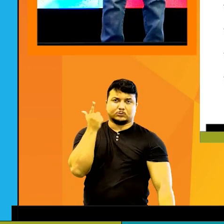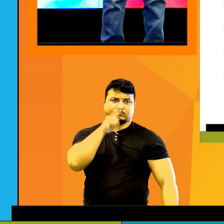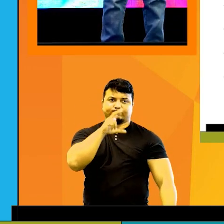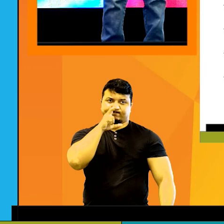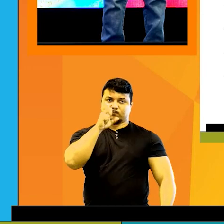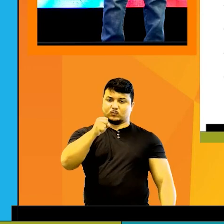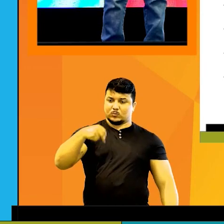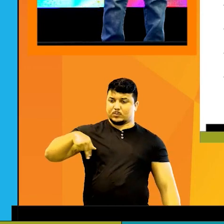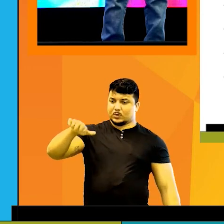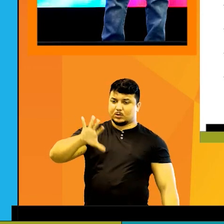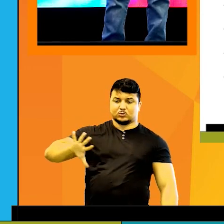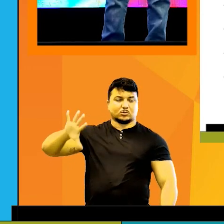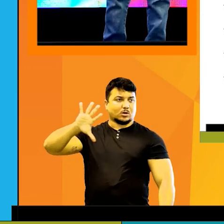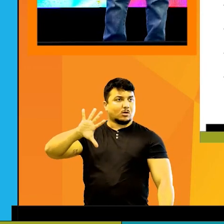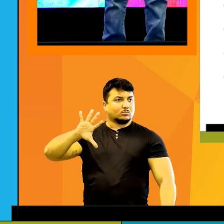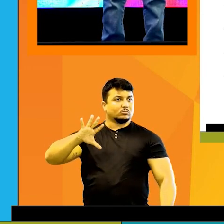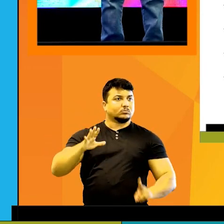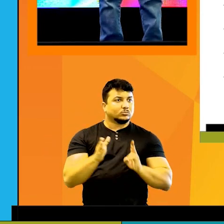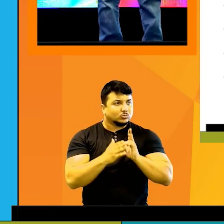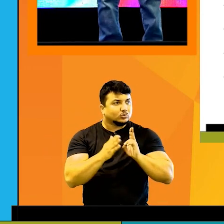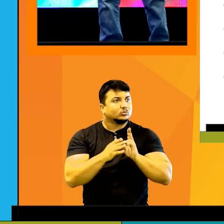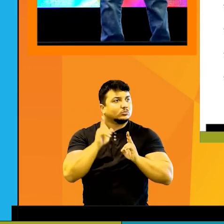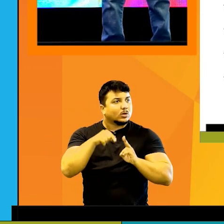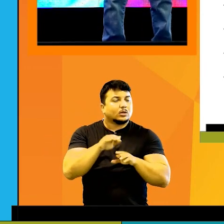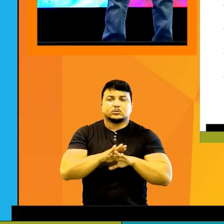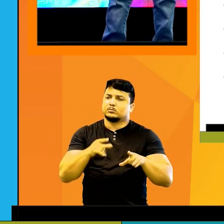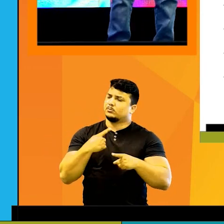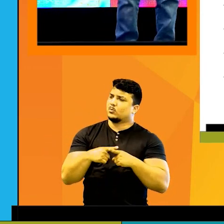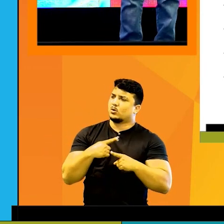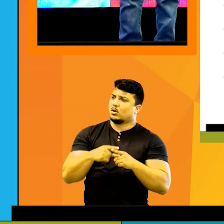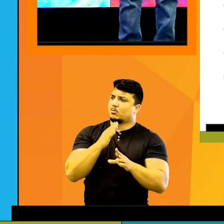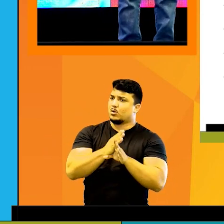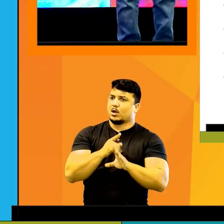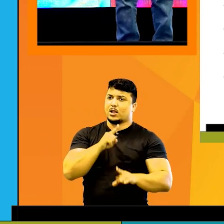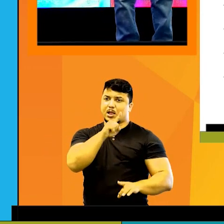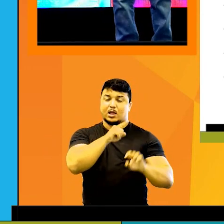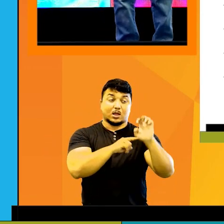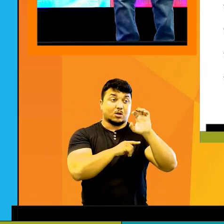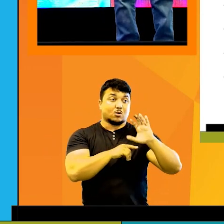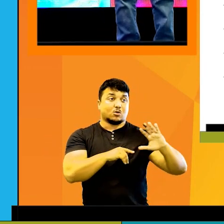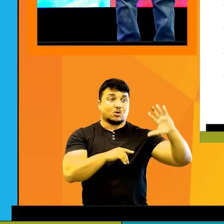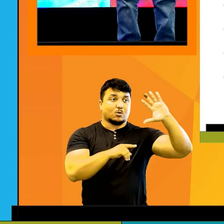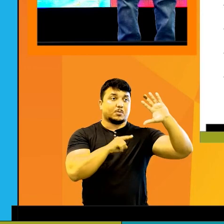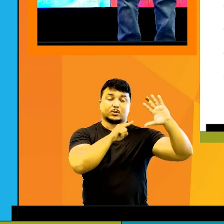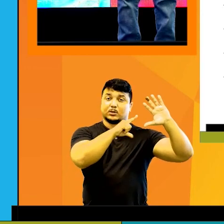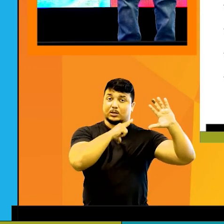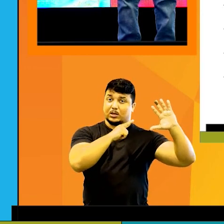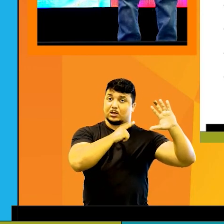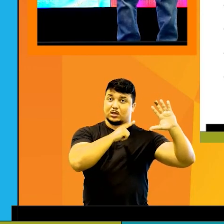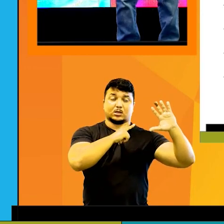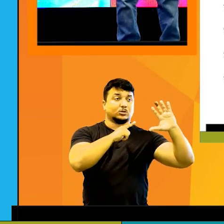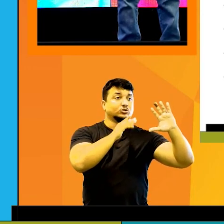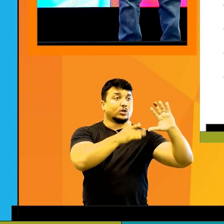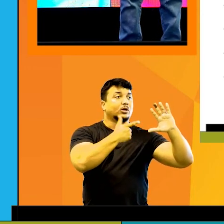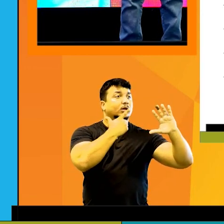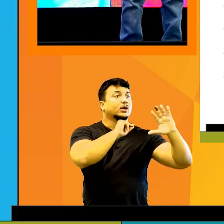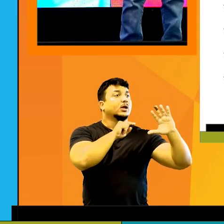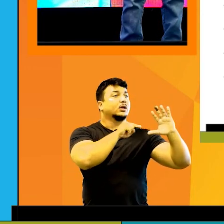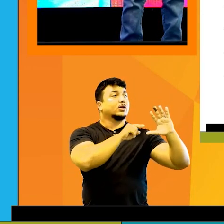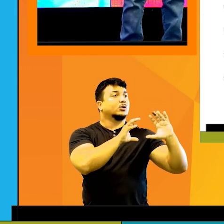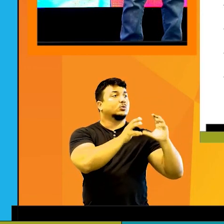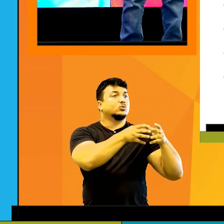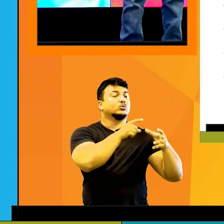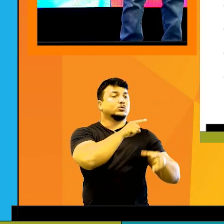nacional. O índio passou a ser escolhido, por quê? Porque na Europa eles tinham um herói. Quem era o herói